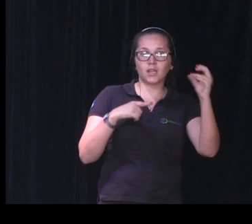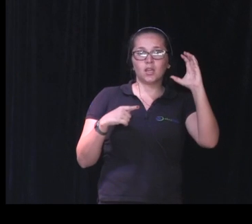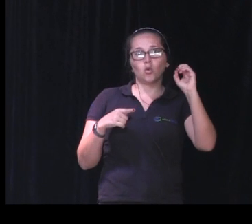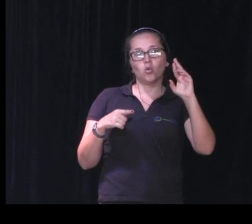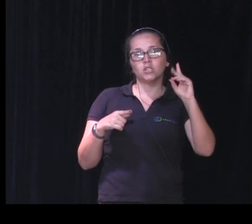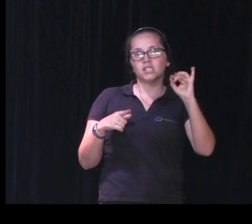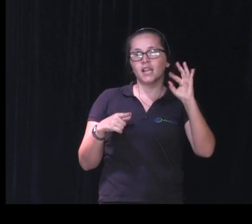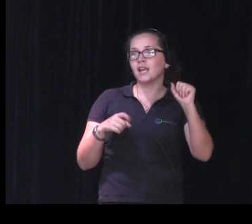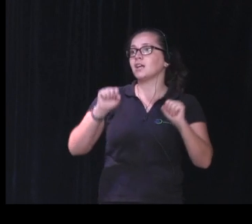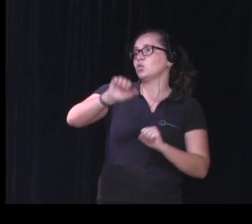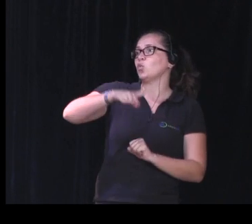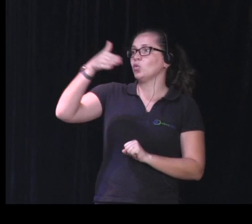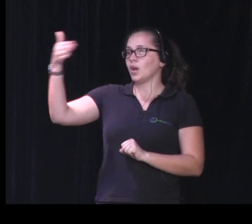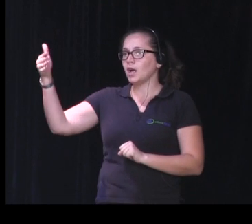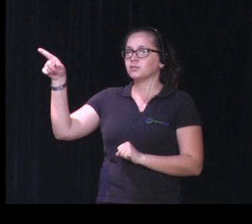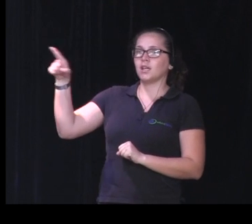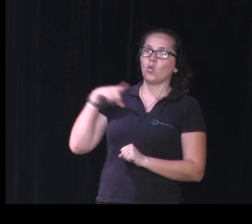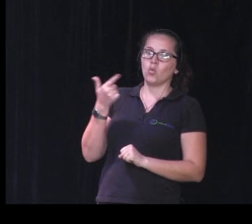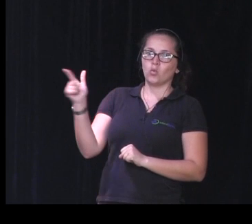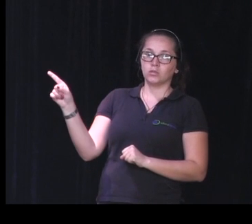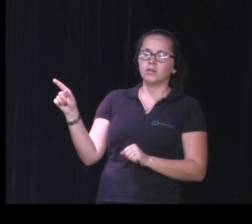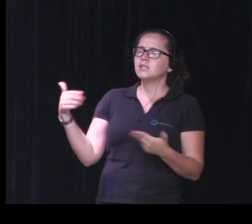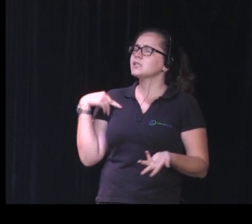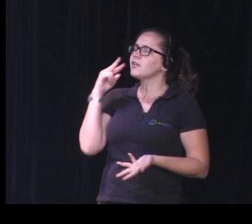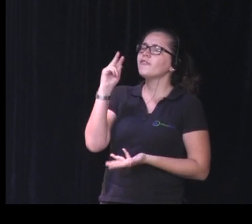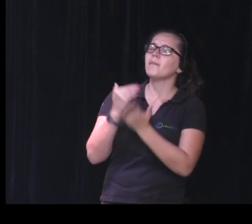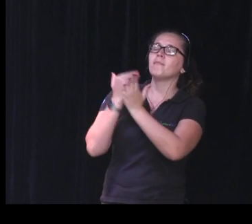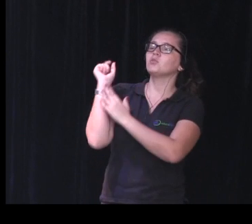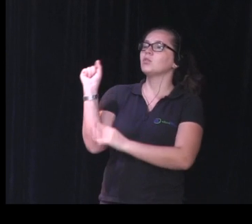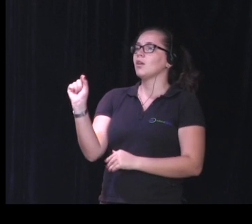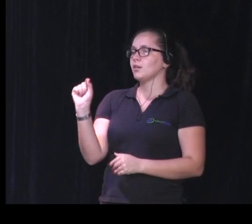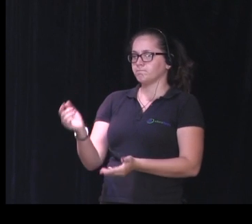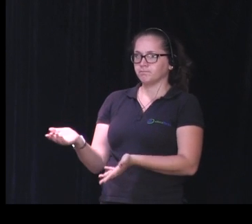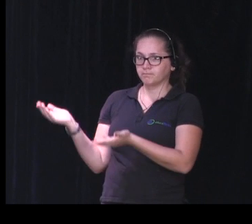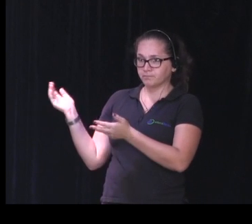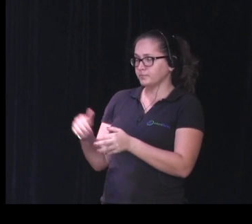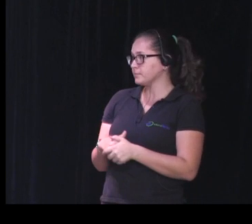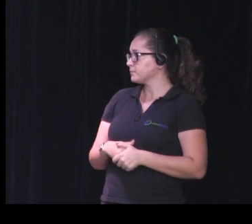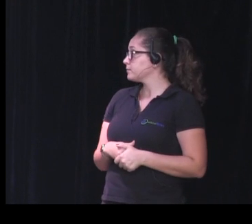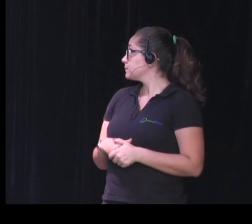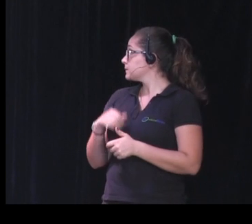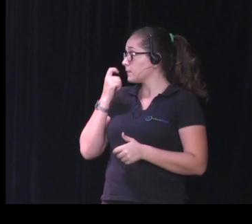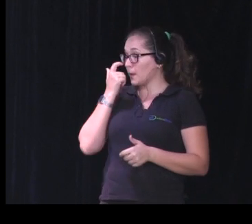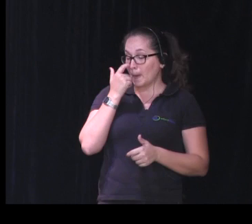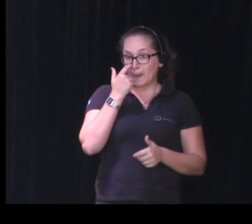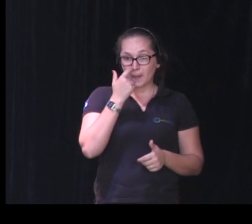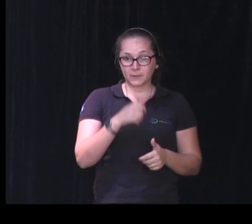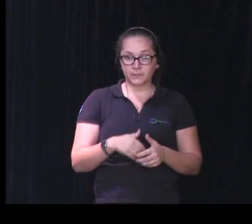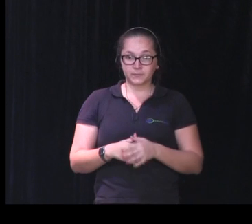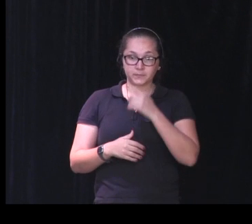um lado da cordilheira aqui, do outro lado ali. E o que mais vocês veem aí?